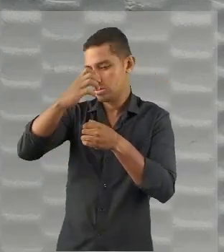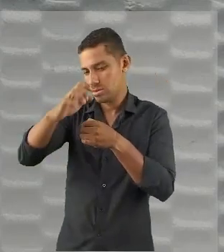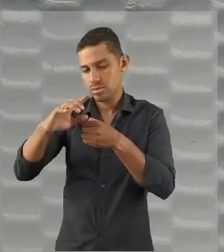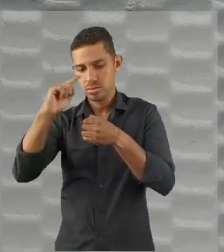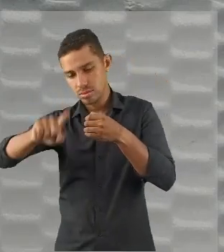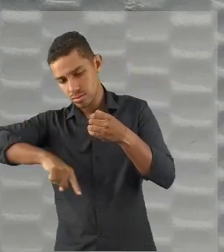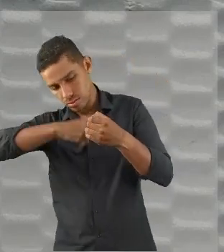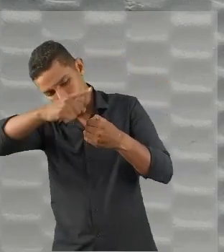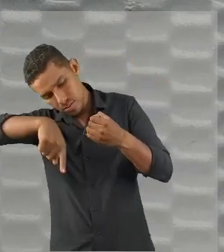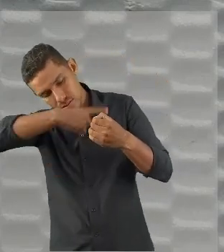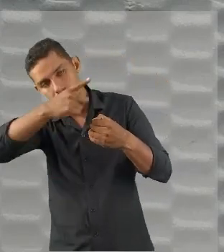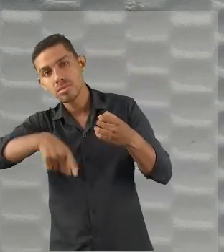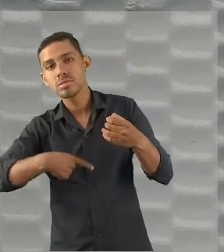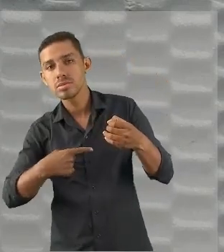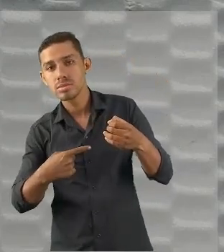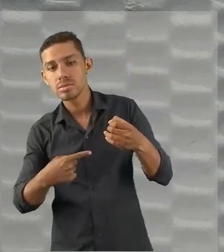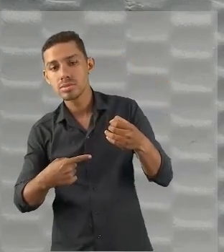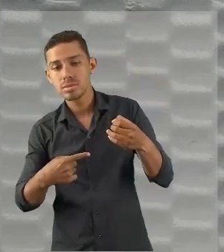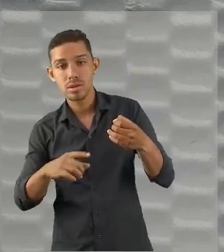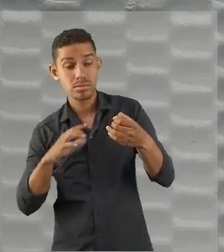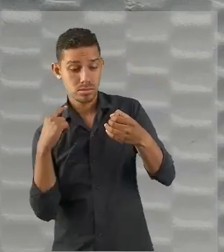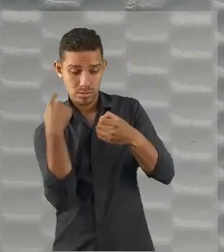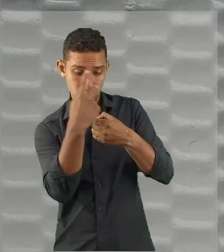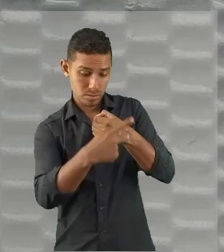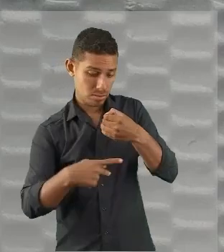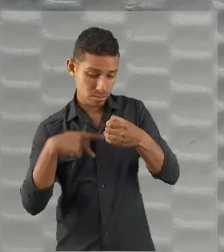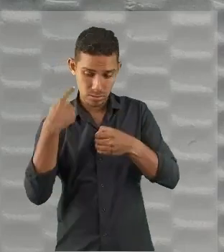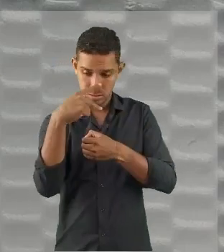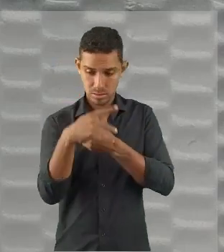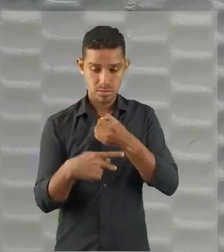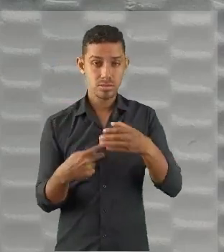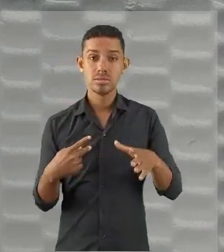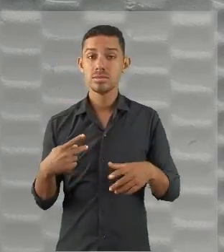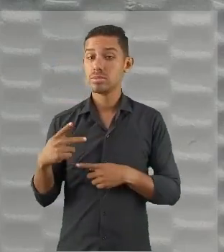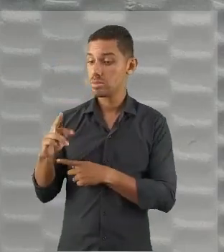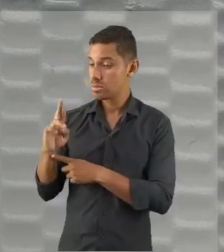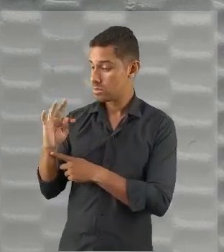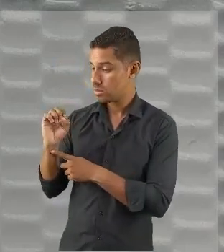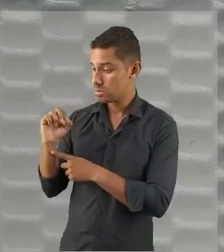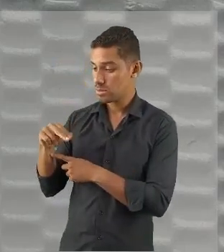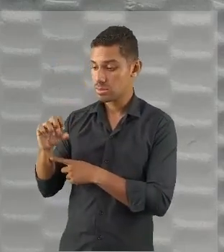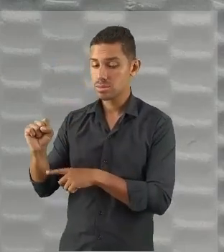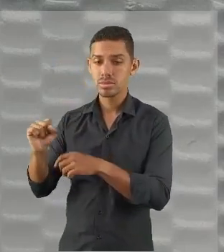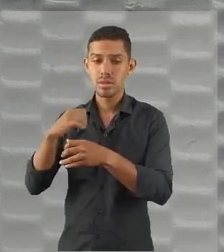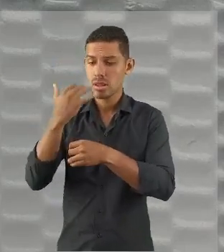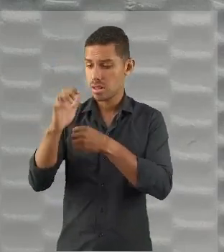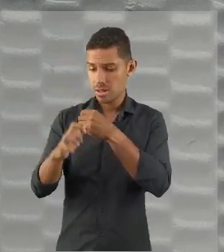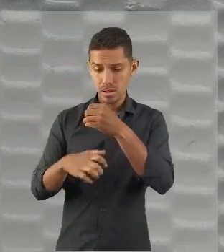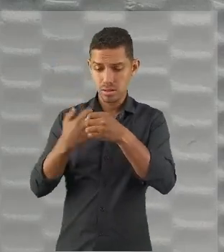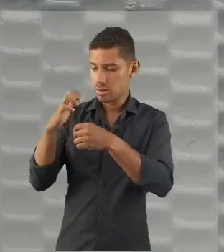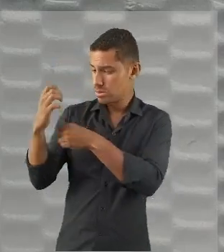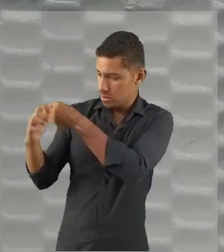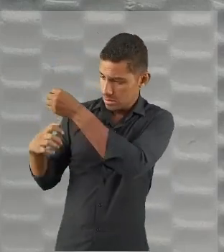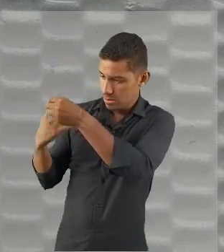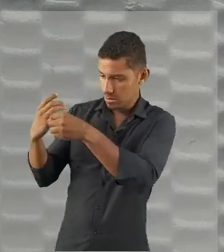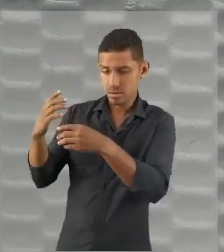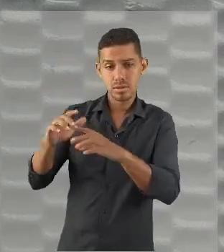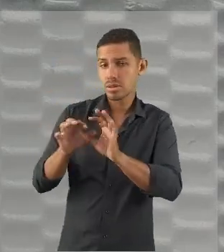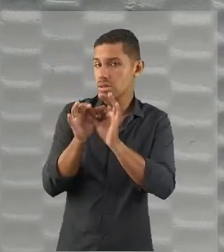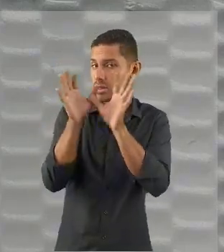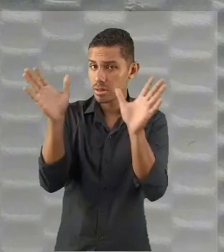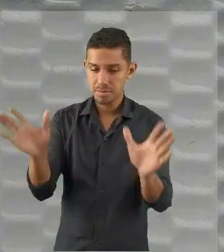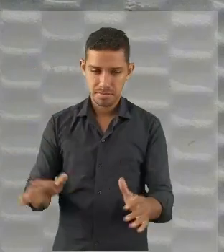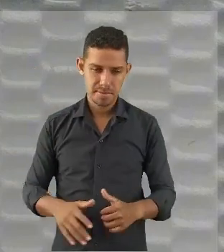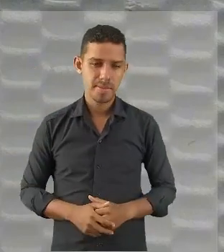eletrosfera. Então, nessa configuração do átomo, os elétrons são aqueles que estão mais livrezinhos, certo? Beleza.